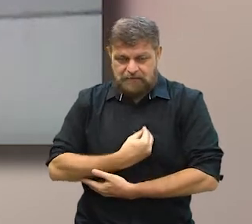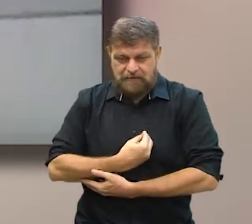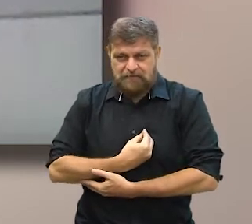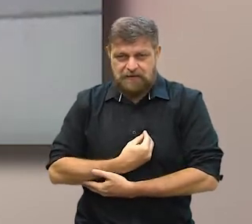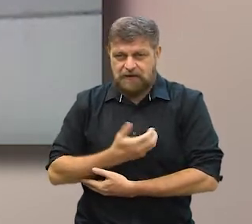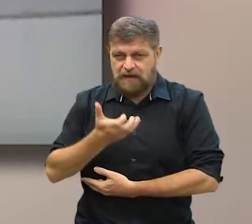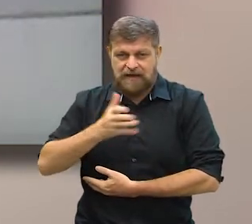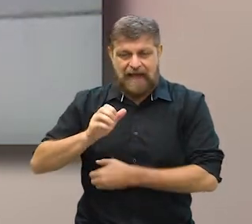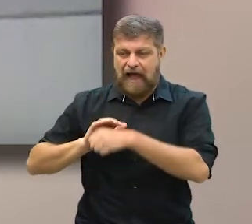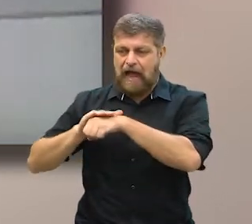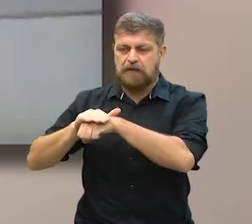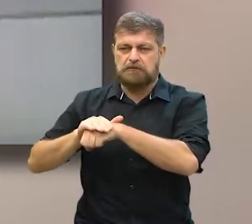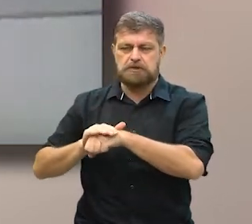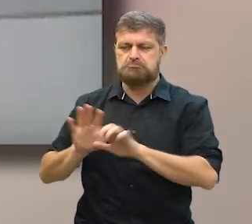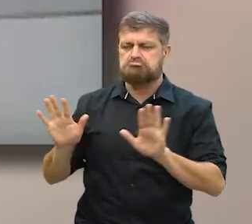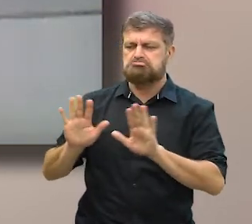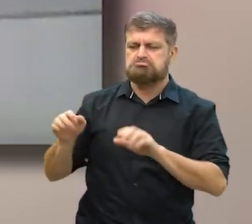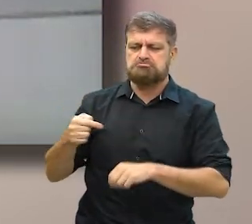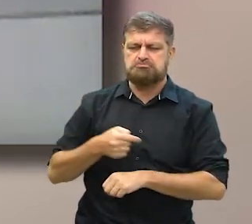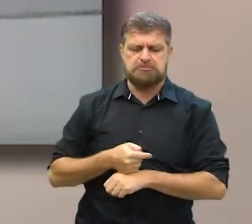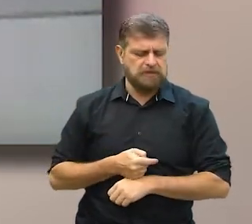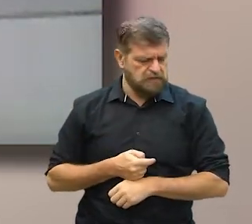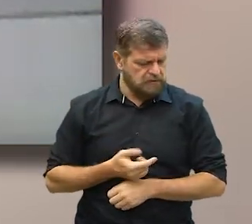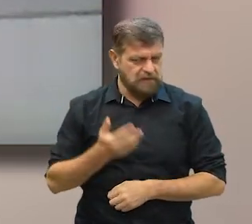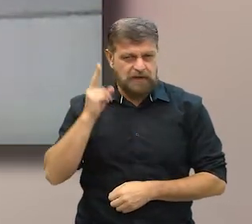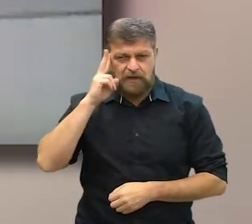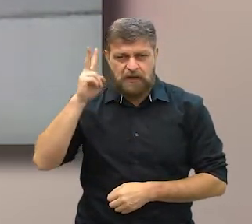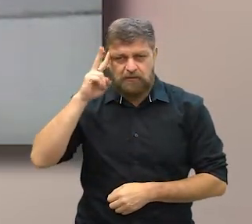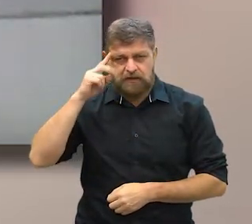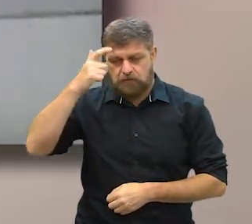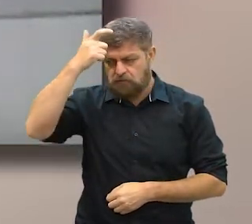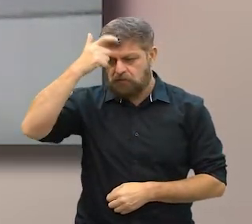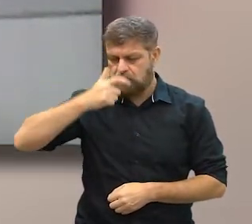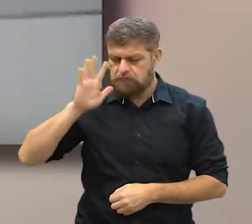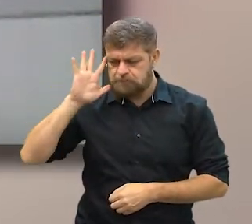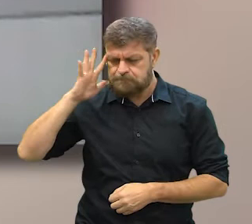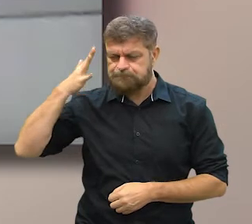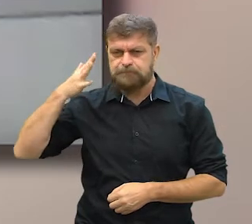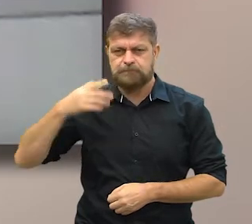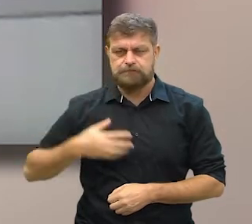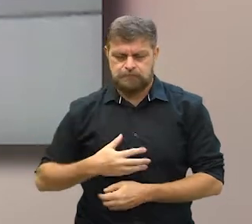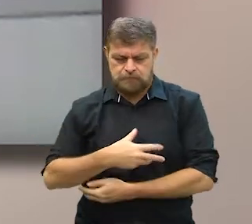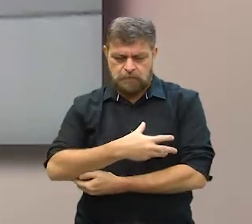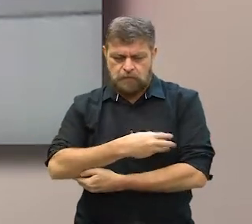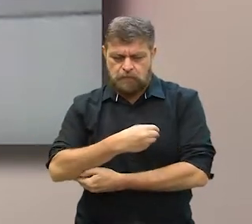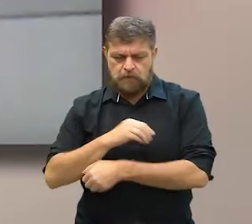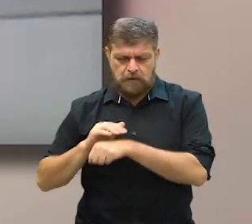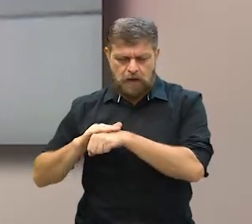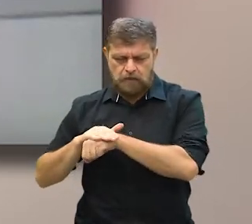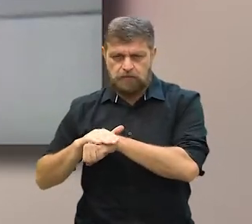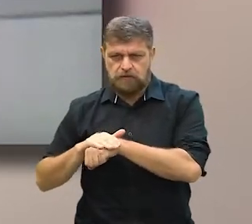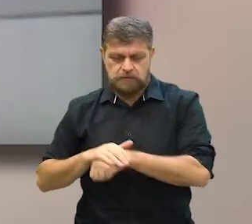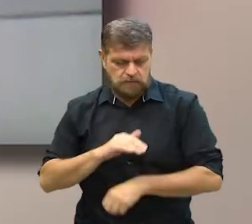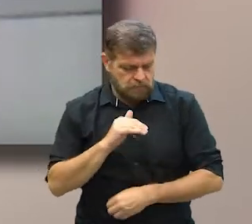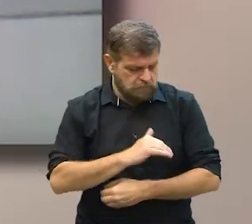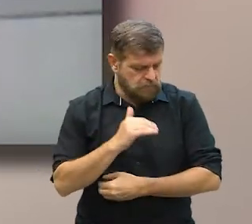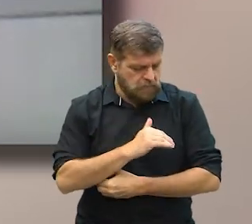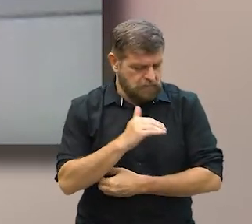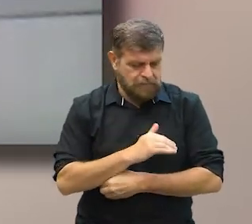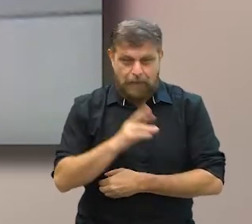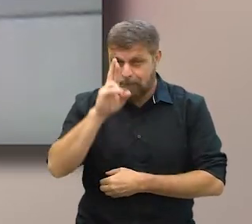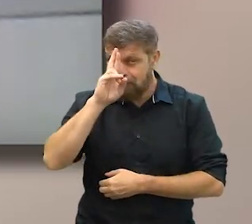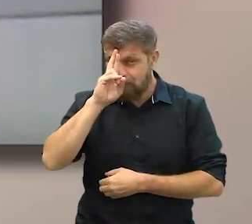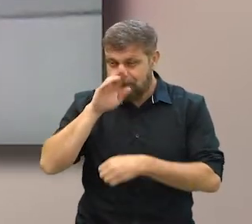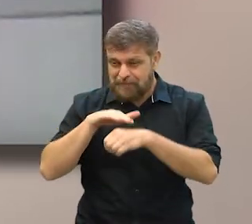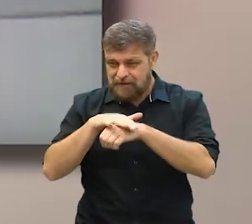vida, né, ele não quis mais mamar de noite. Eu me lembro que o dia que eu definitivamente deixei foi quando